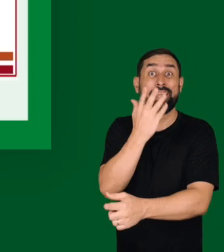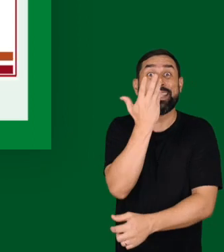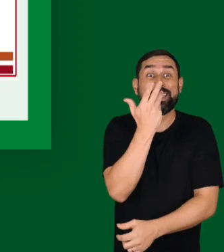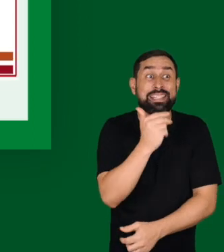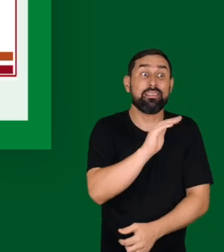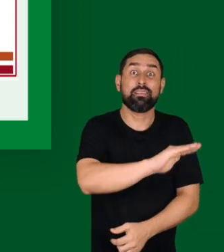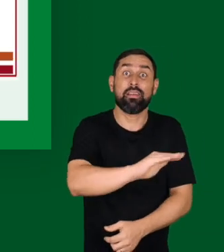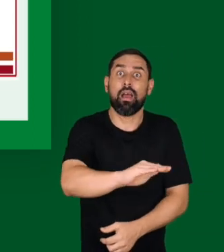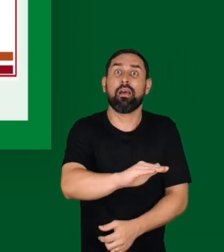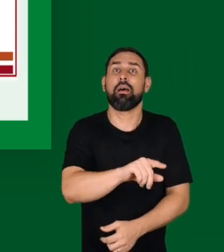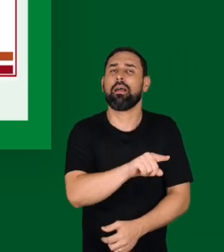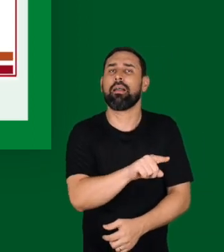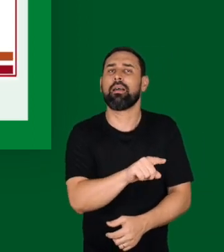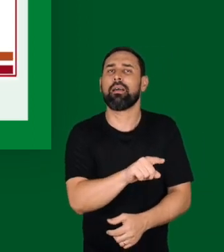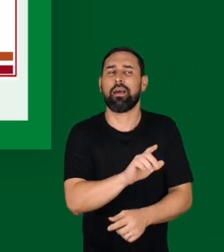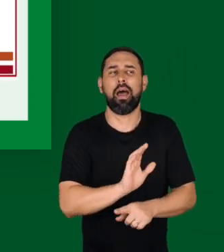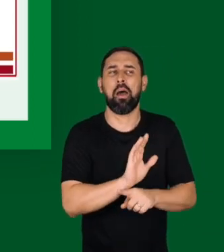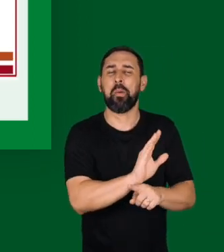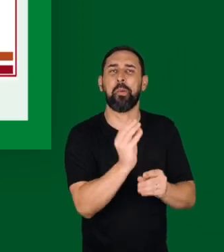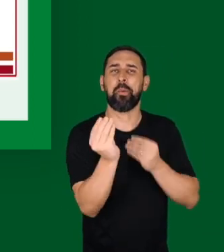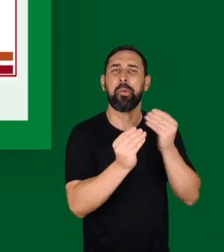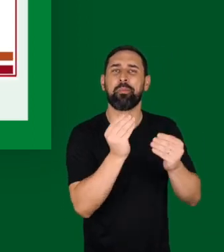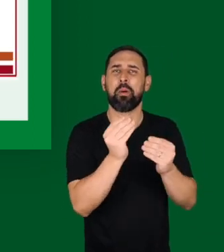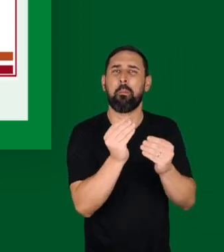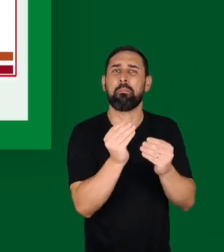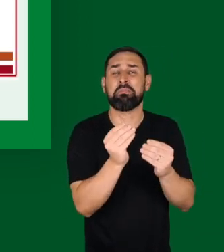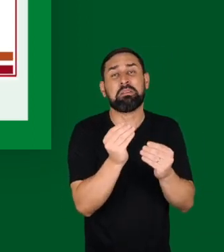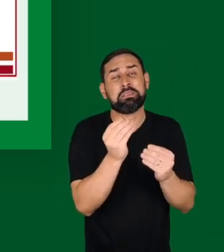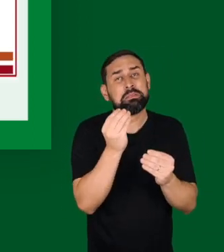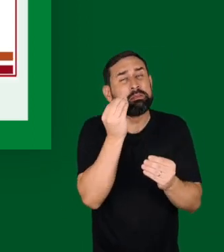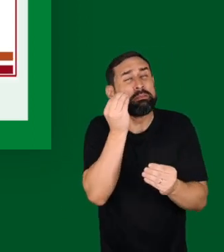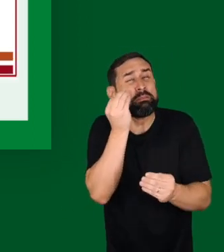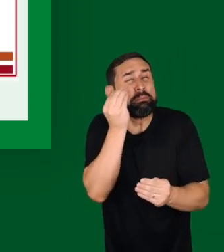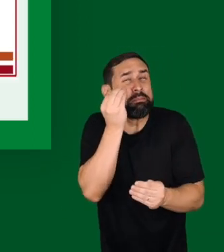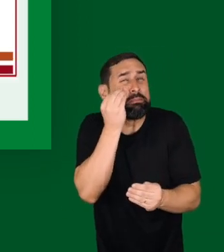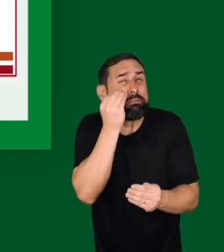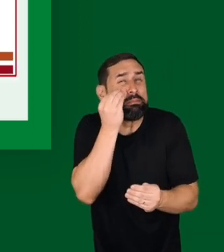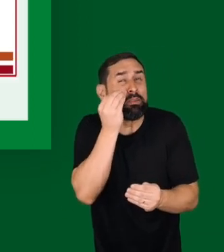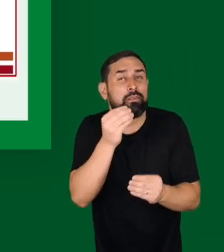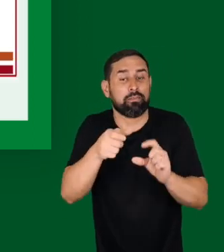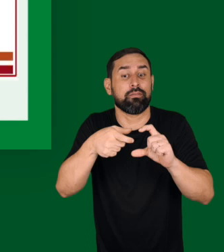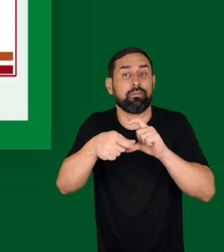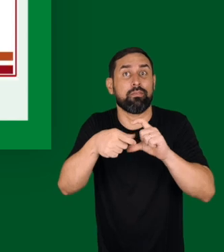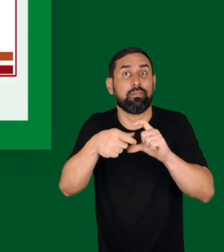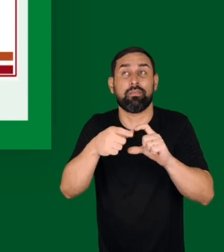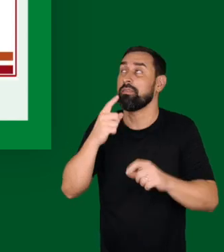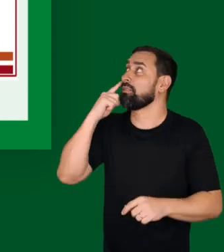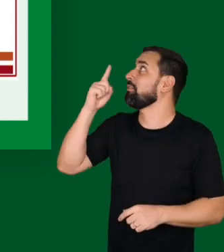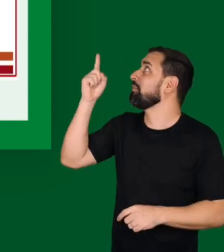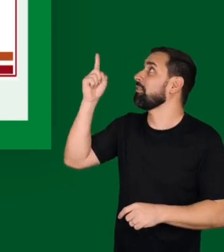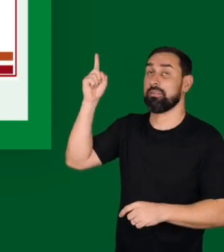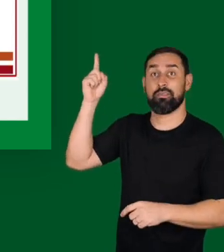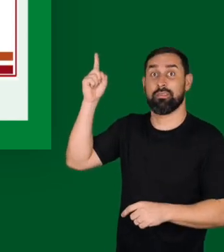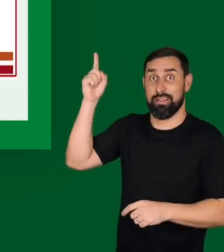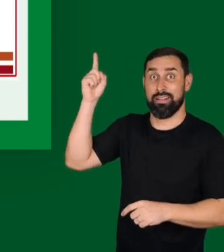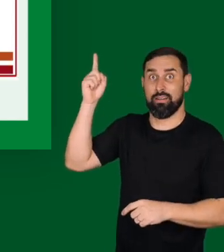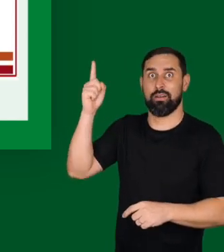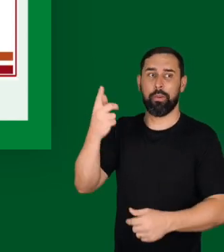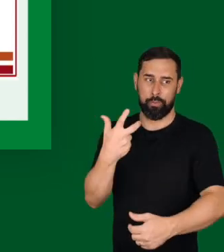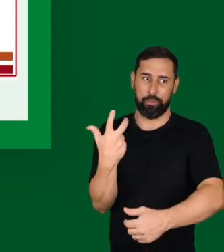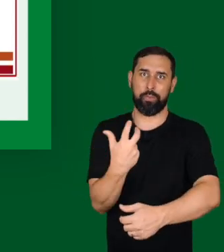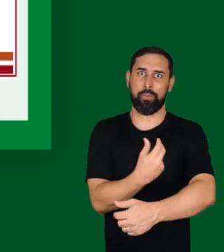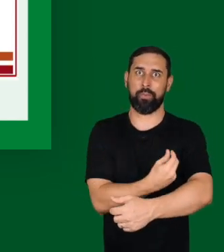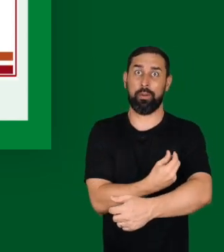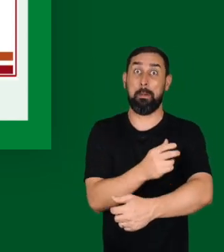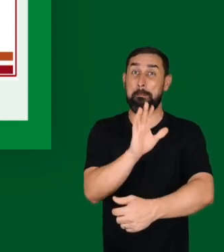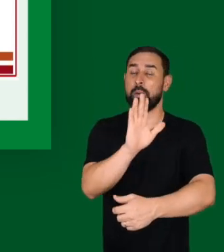mesmo que a taquiarritmia seja instável, você pode tentar fazer adenosina. O que não está